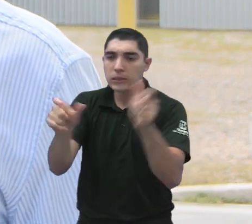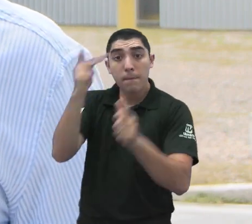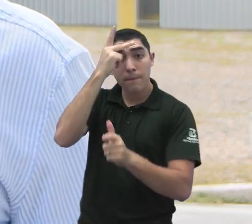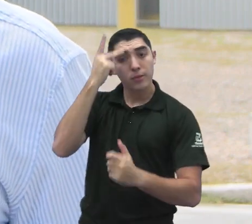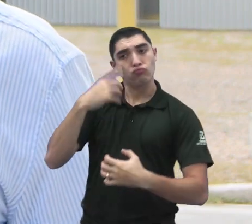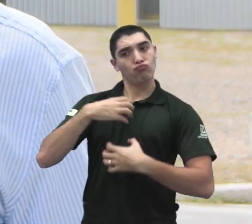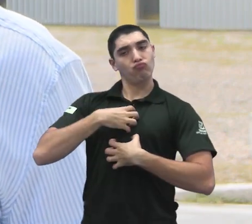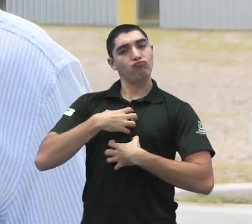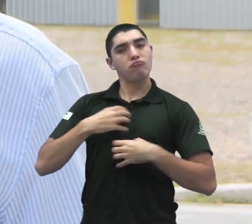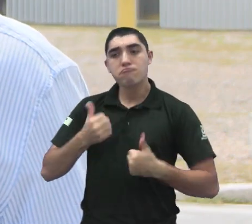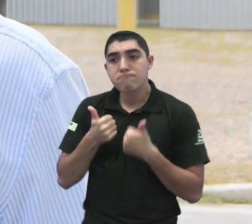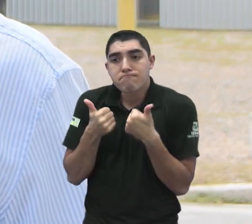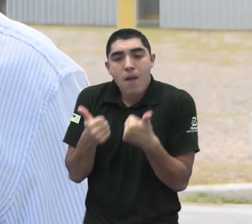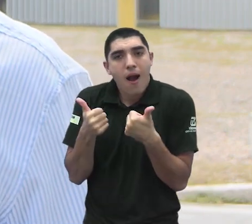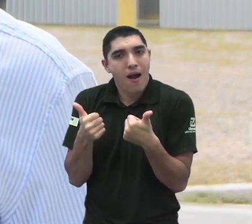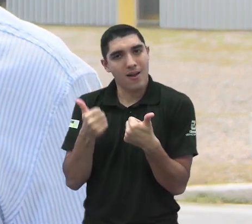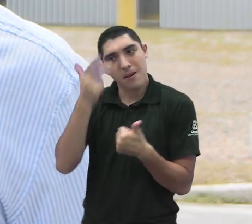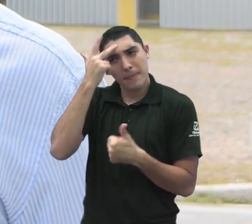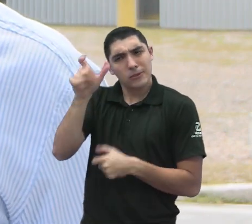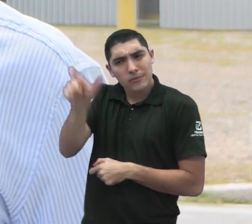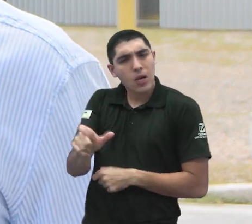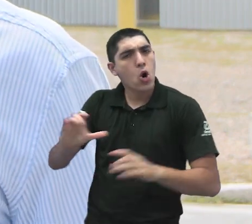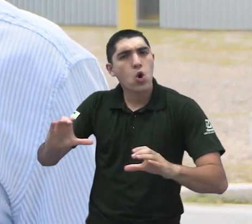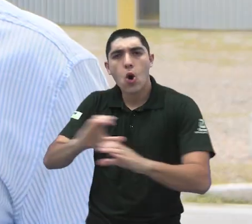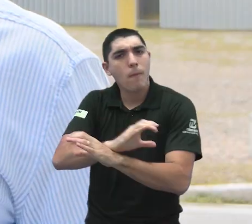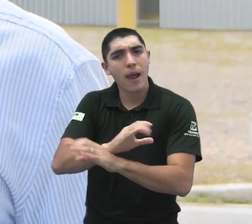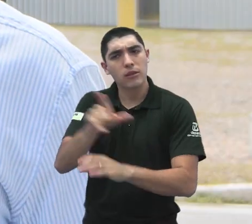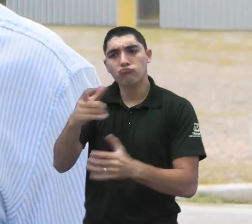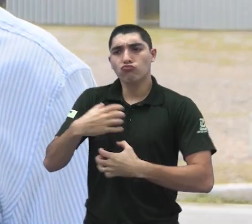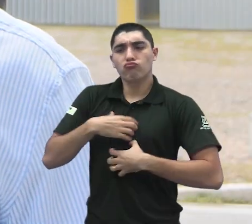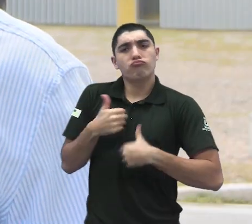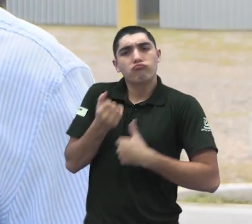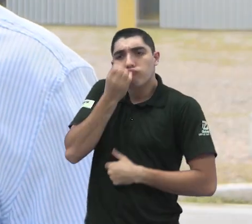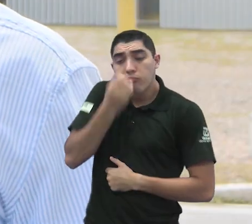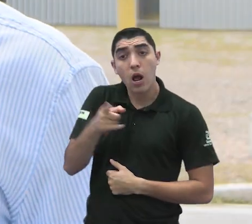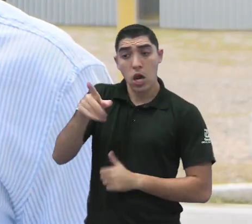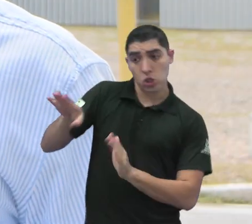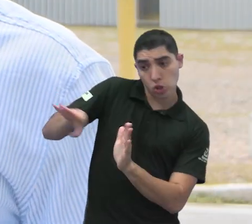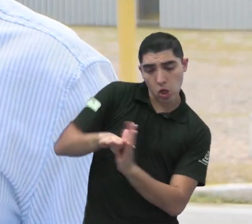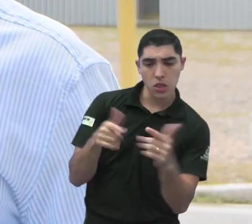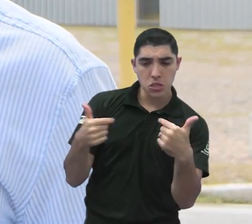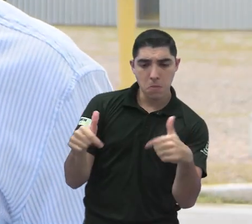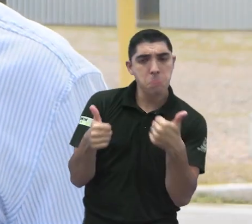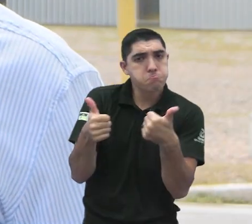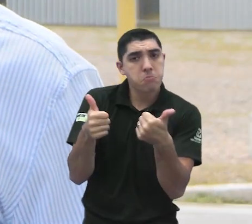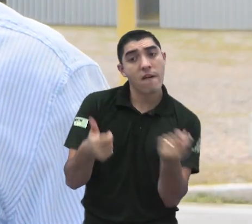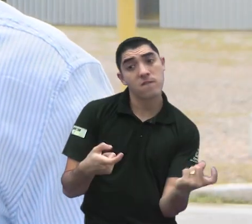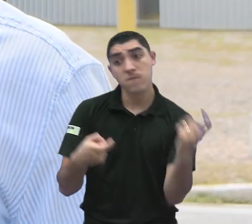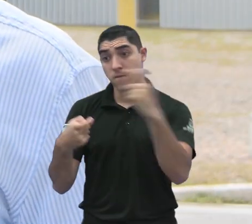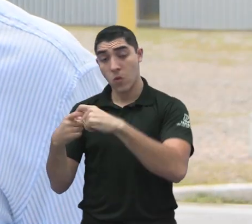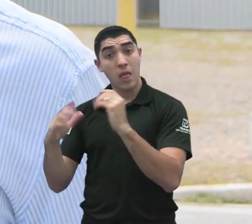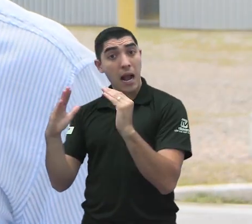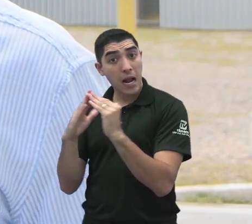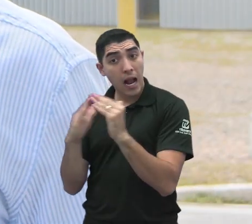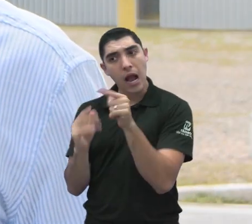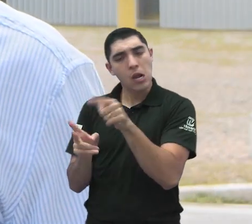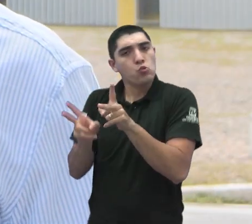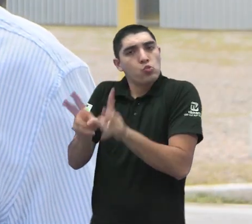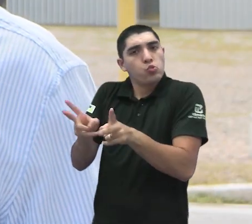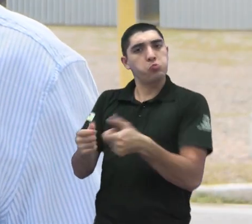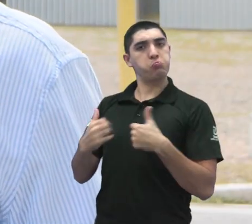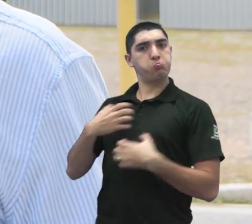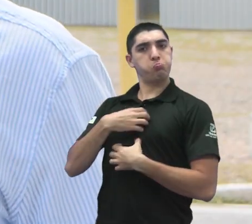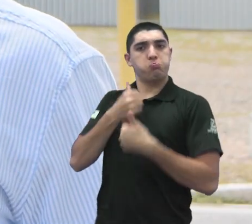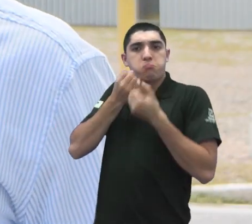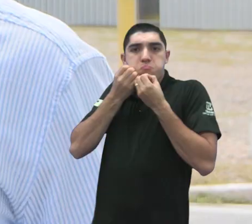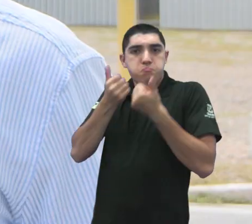sua plenitude. Então, nós buscamos que a pessoa se sinta bem desde o momento que ela chega até o momento que ela vai embora e na sua casa ela consiga ser